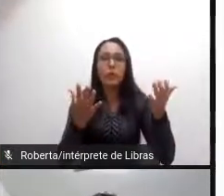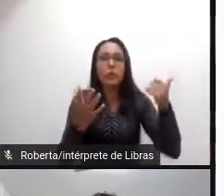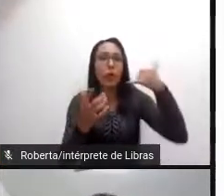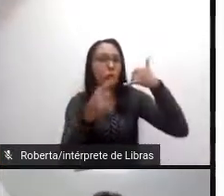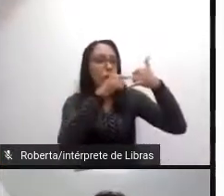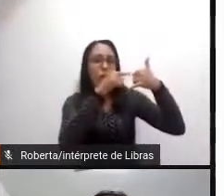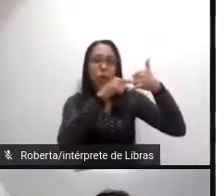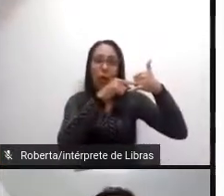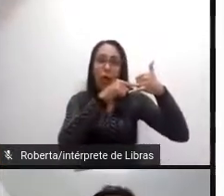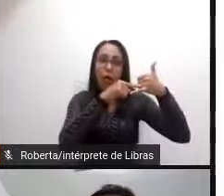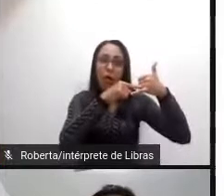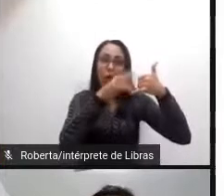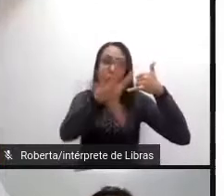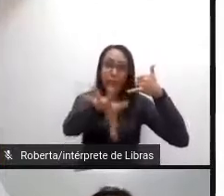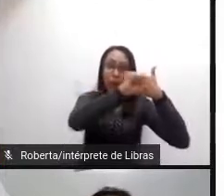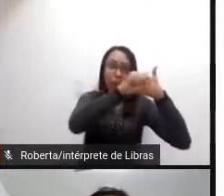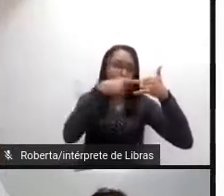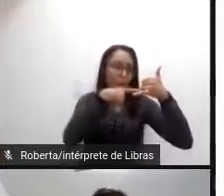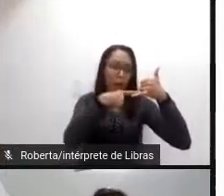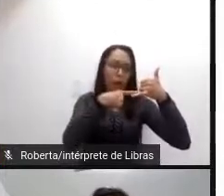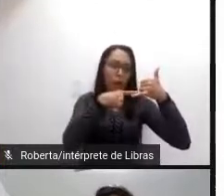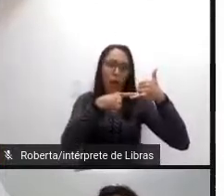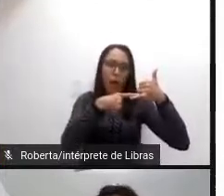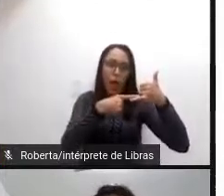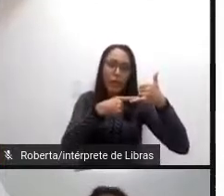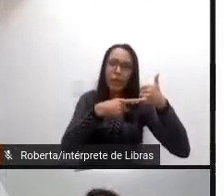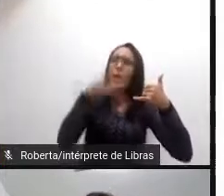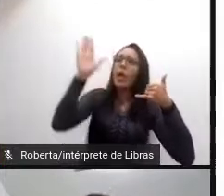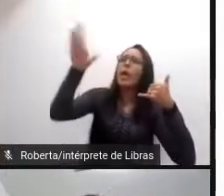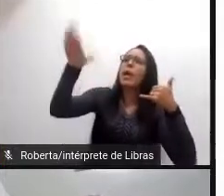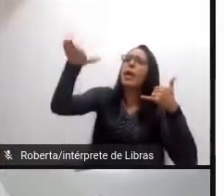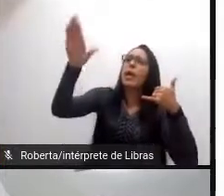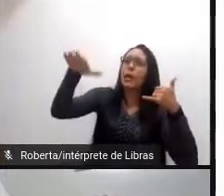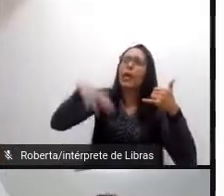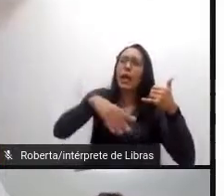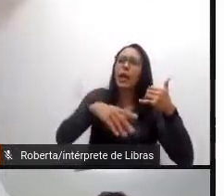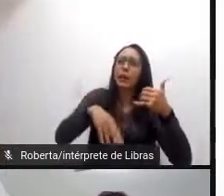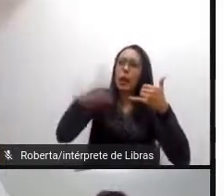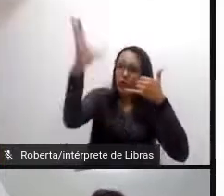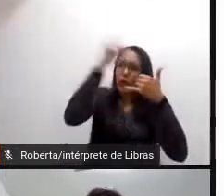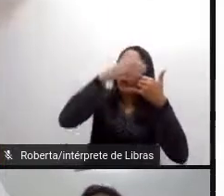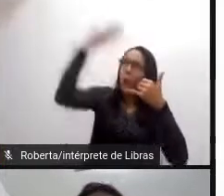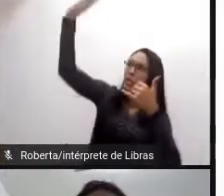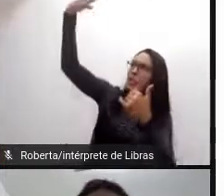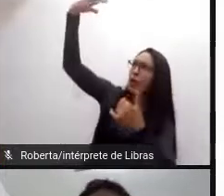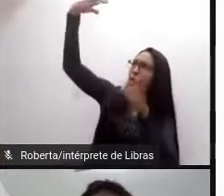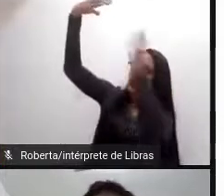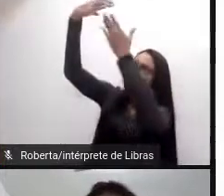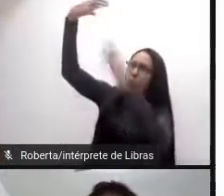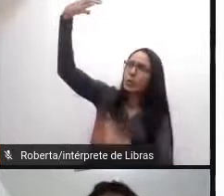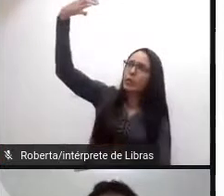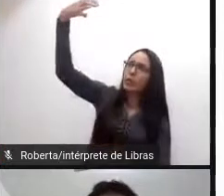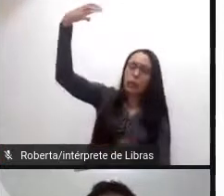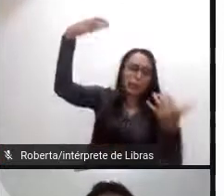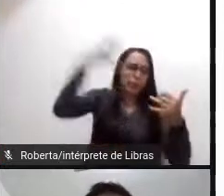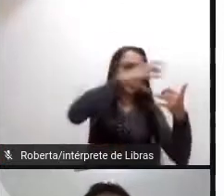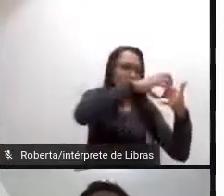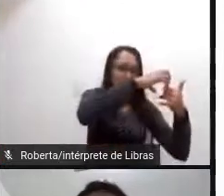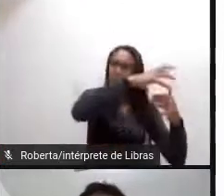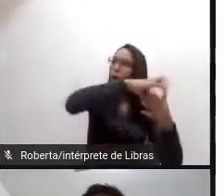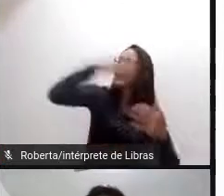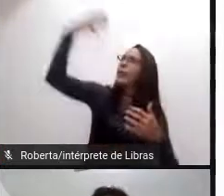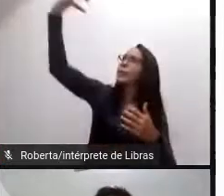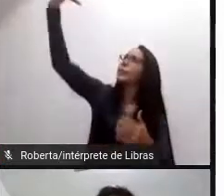depois eu falo, fulana, pega meu celular aqui, vamos tirar uma selfie. Aí fulana vai pegar o celular, tirou a selfie,